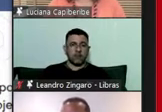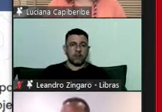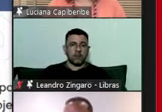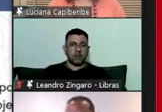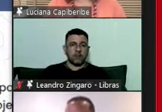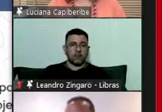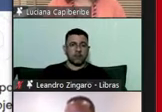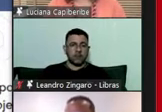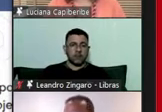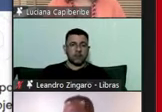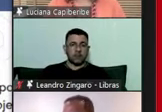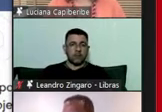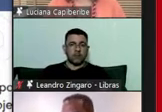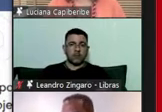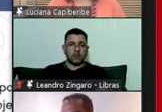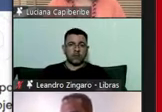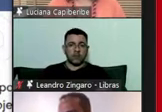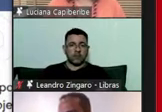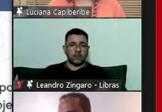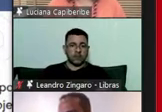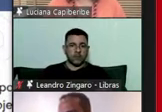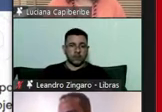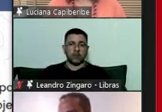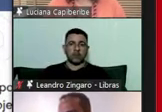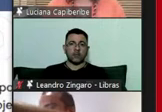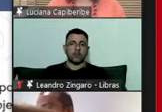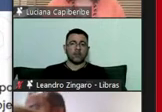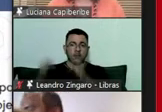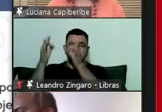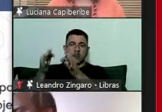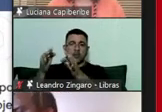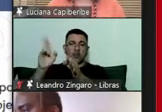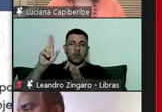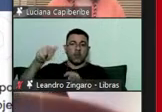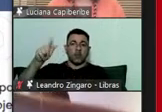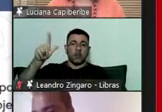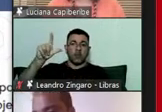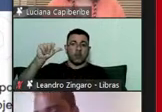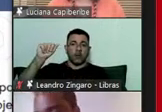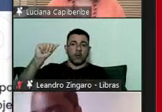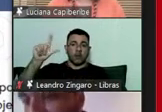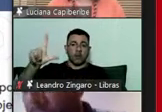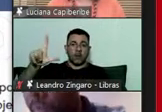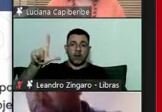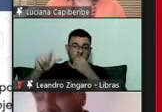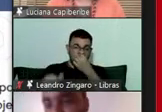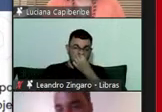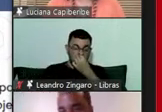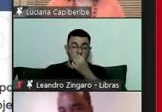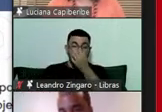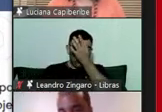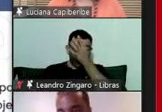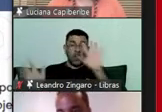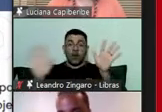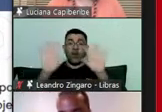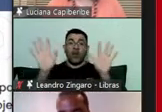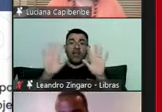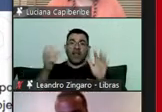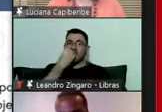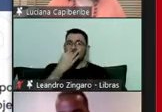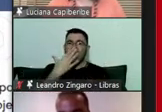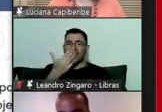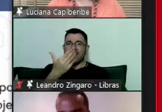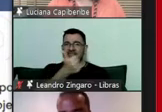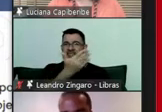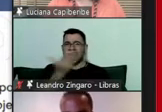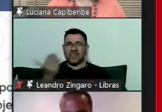ele vai começar a mostrar aqui certo tá com a tela a tela espelhada fala Turma tudo bem E dá